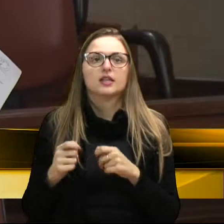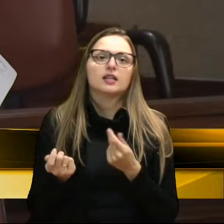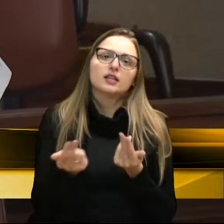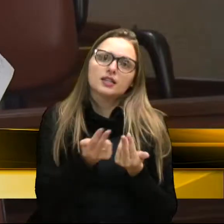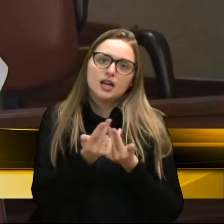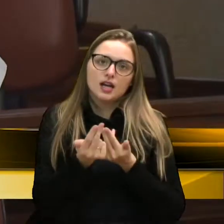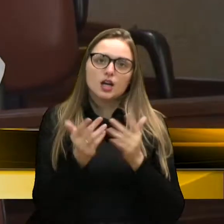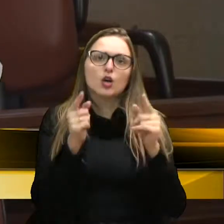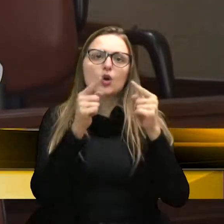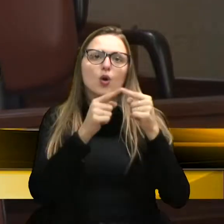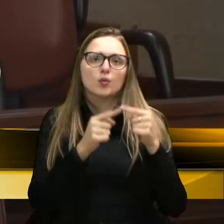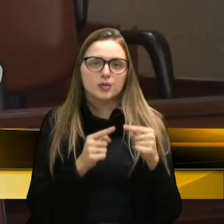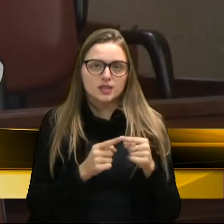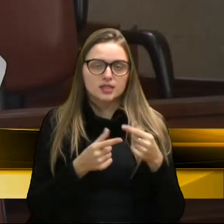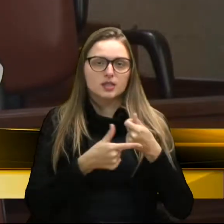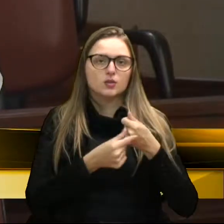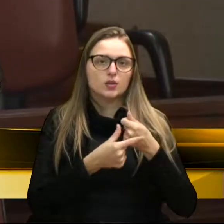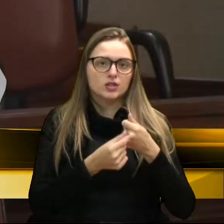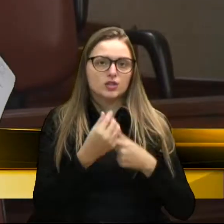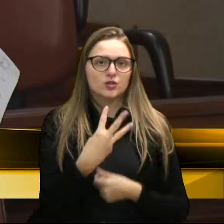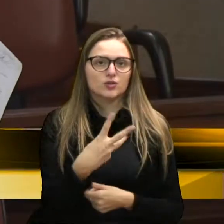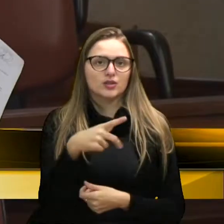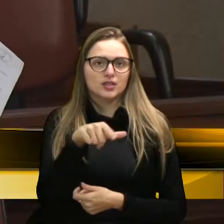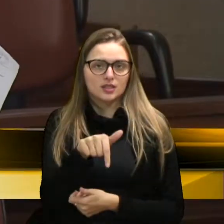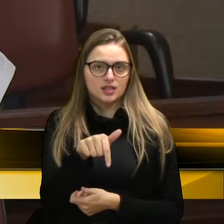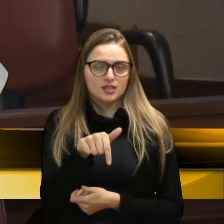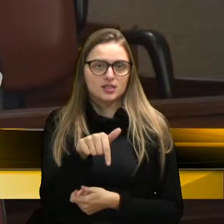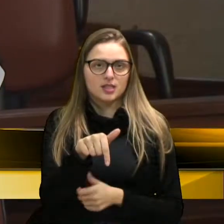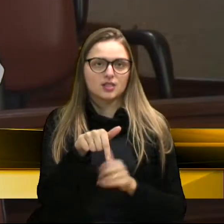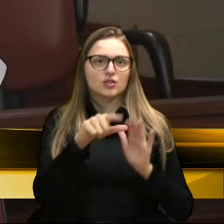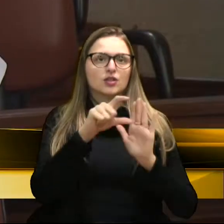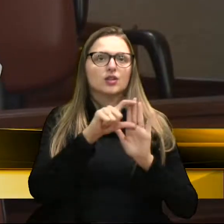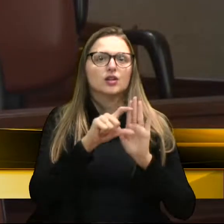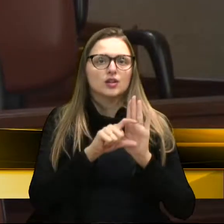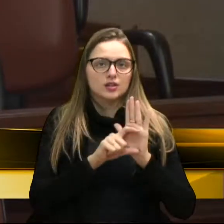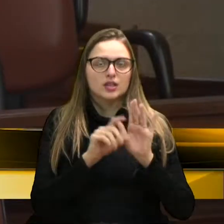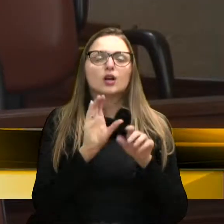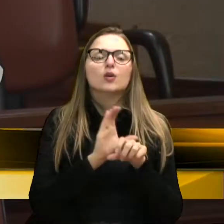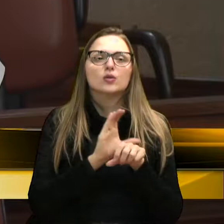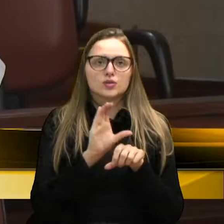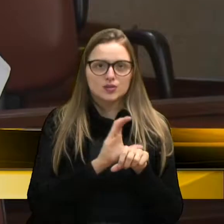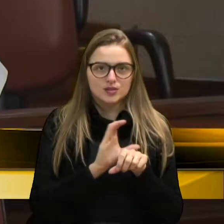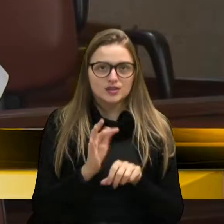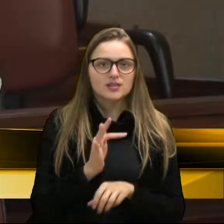razoabilidade previsto no artigo 37, caput da Constituição Federal.